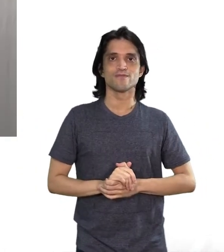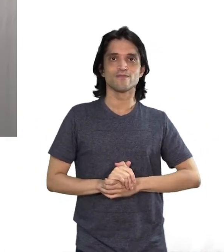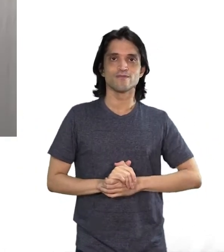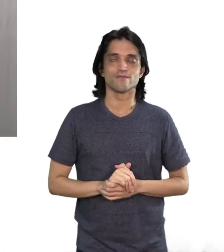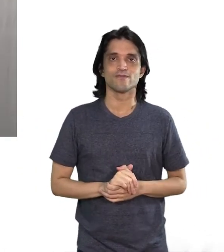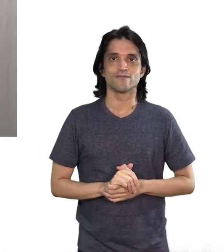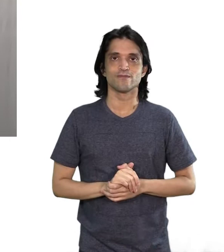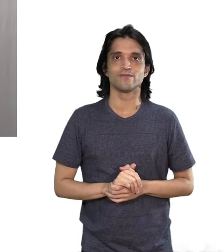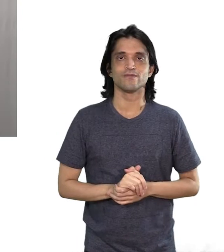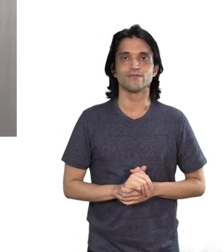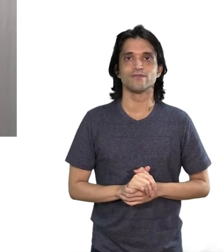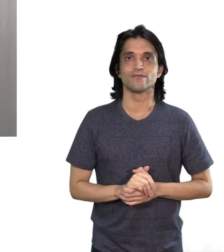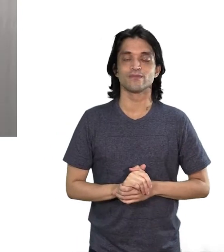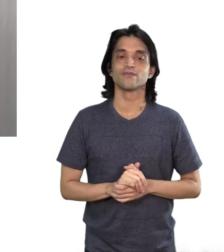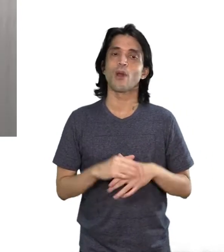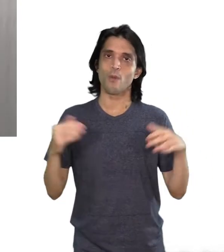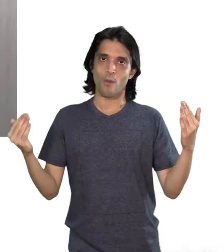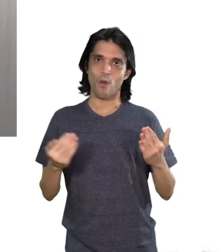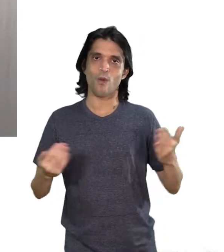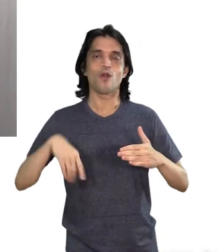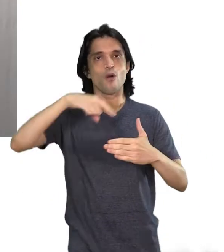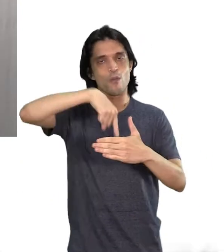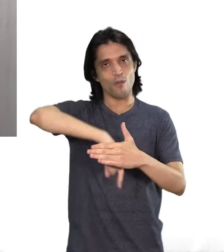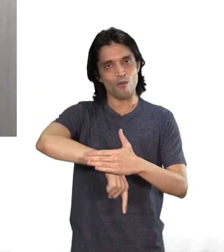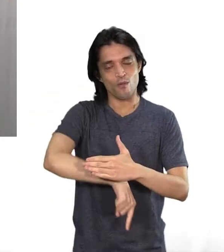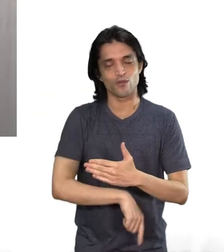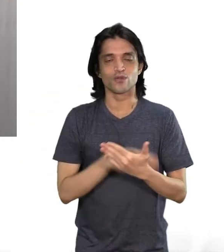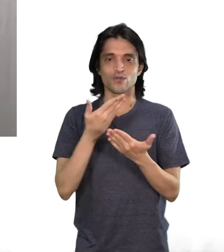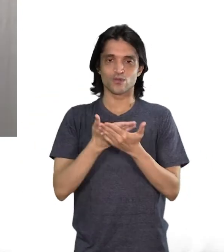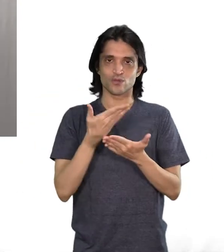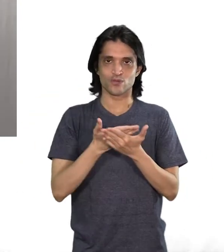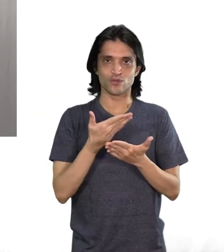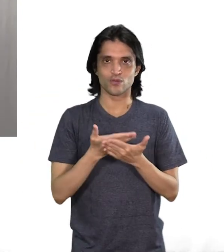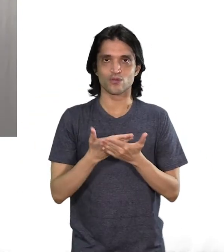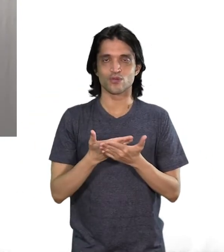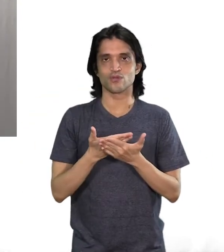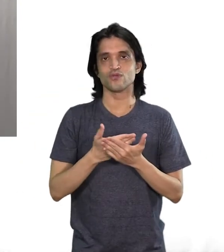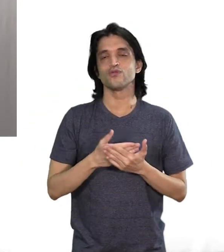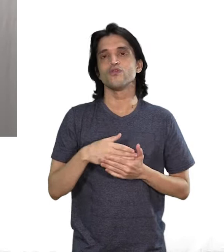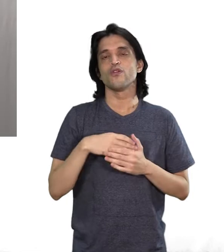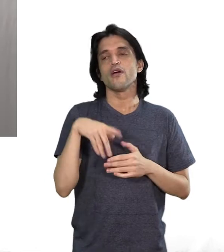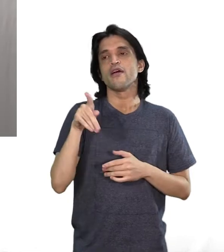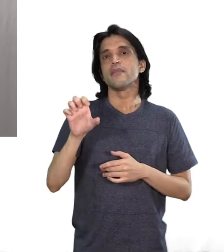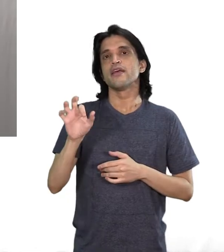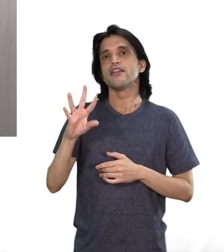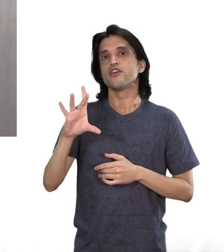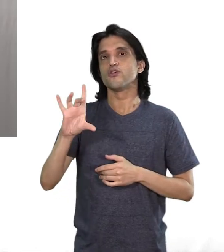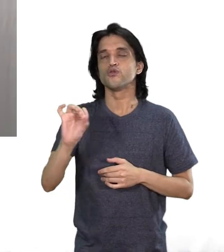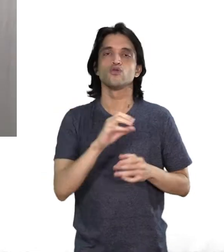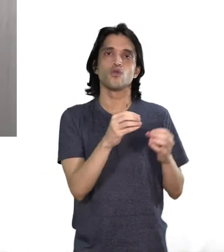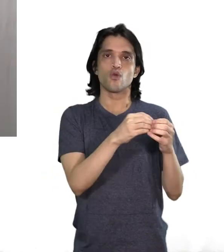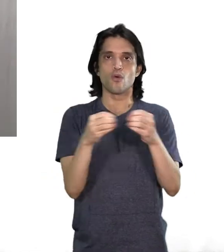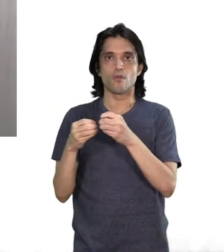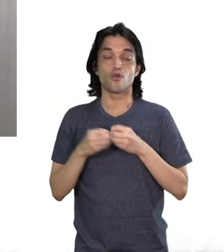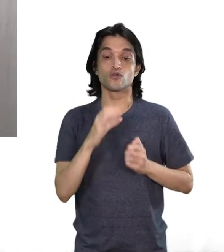Agora, vamos nos aprofundar no estudo do período composto por coordenação. Como aprendemos, ele